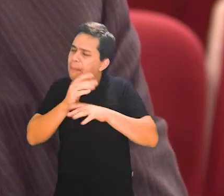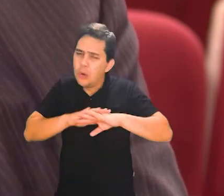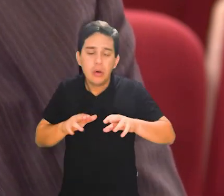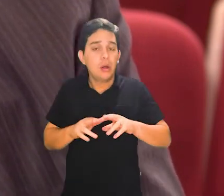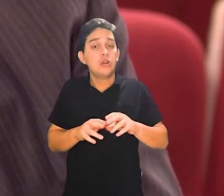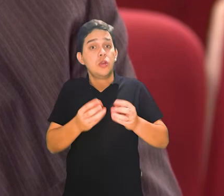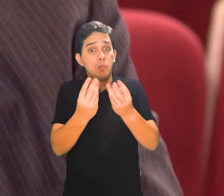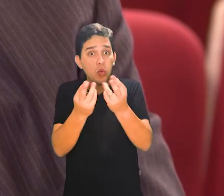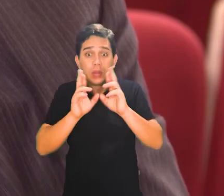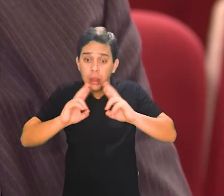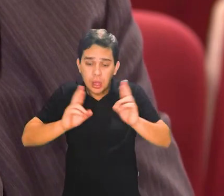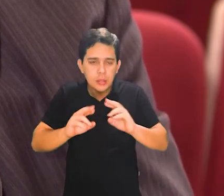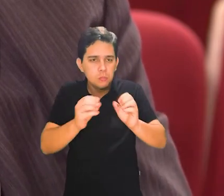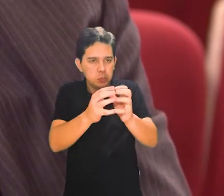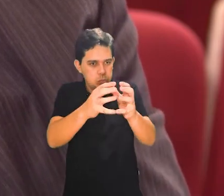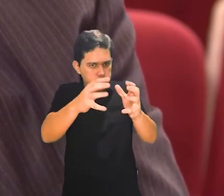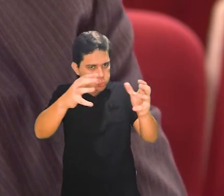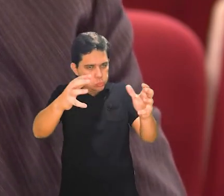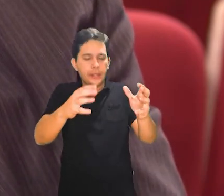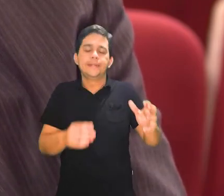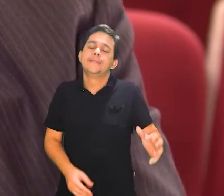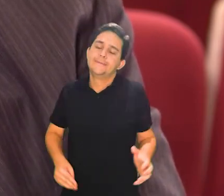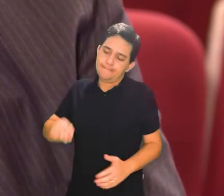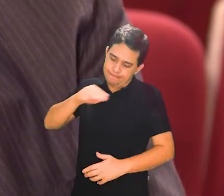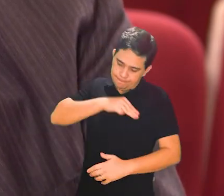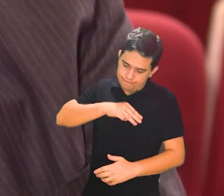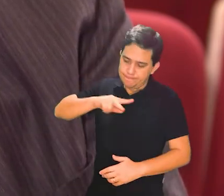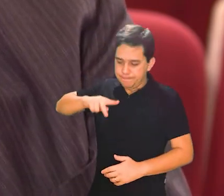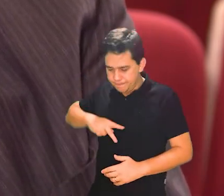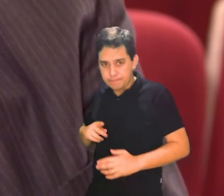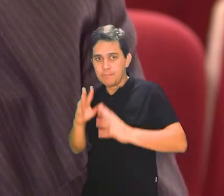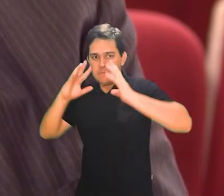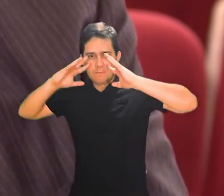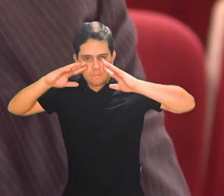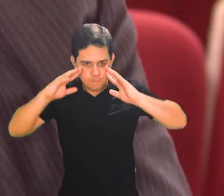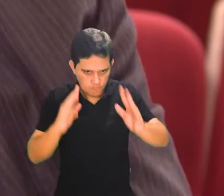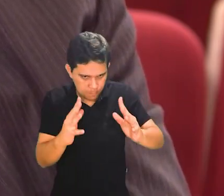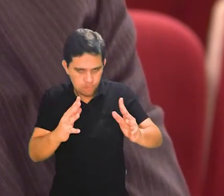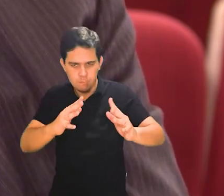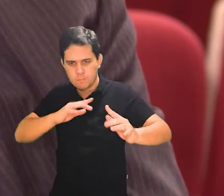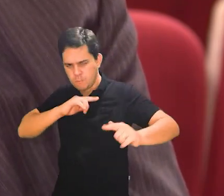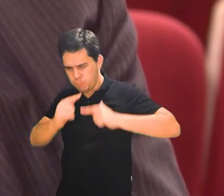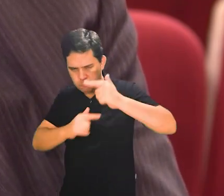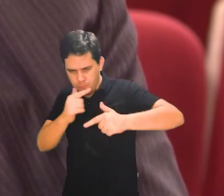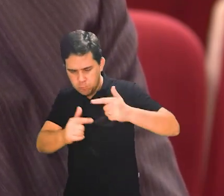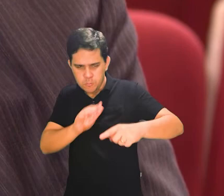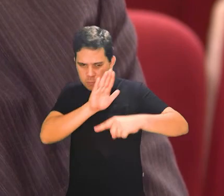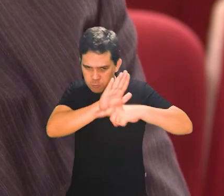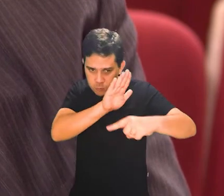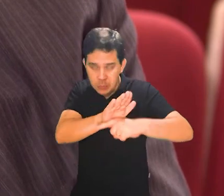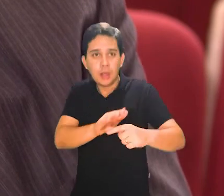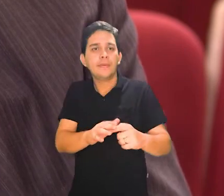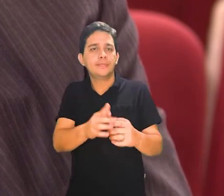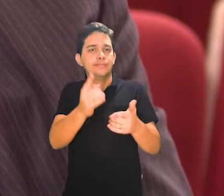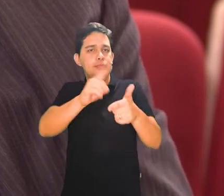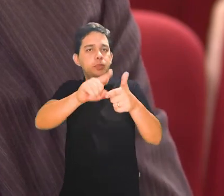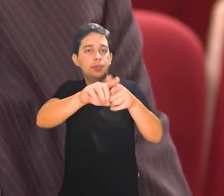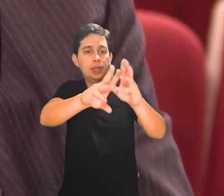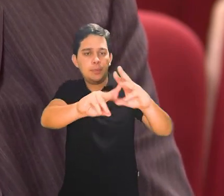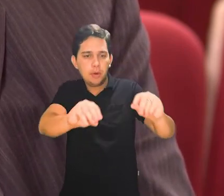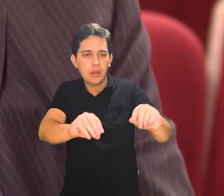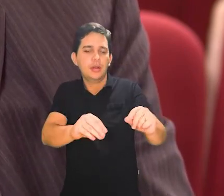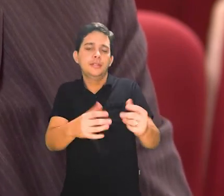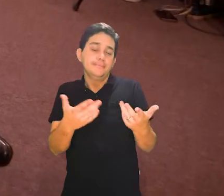saúde, recebendo esses dados encaminhados pela ouvidoria, possa estabelecer prioridades e aí